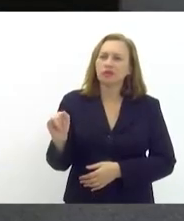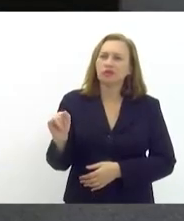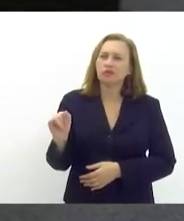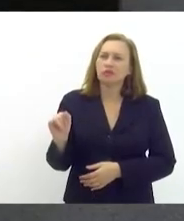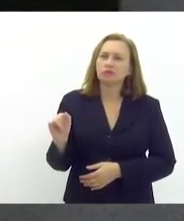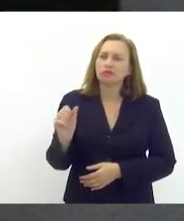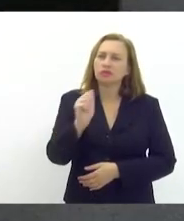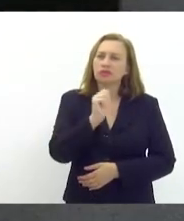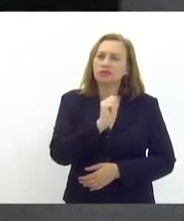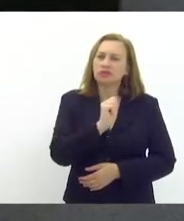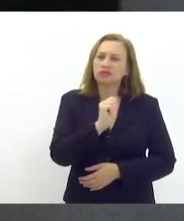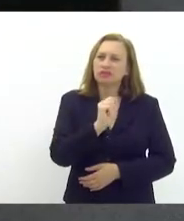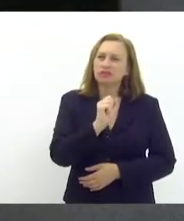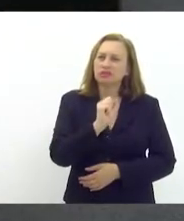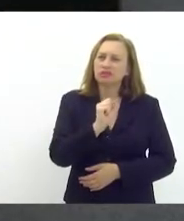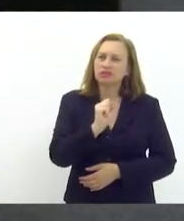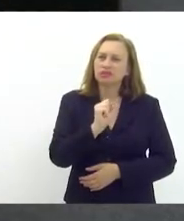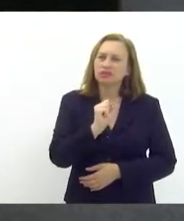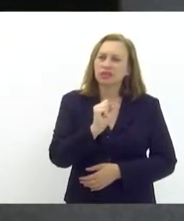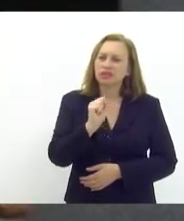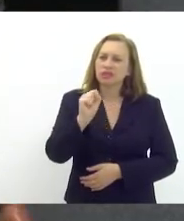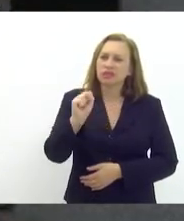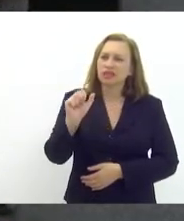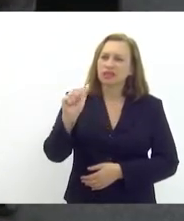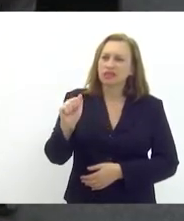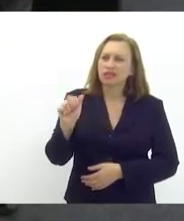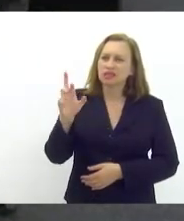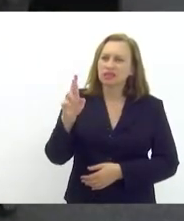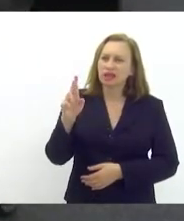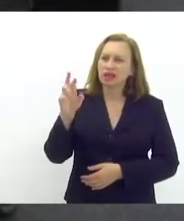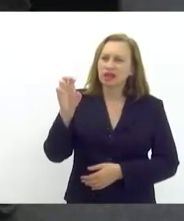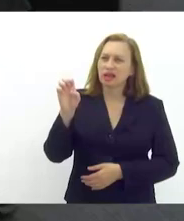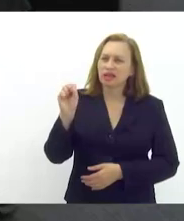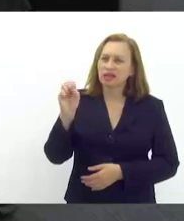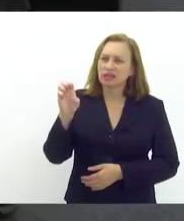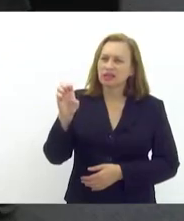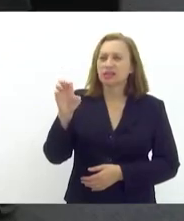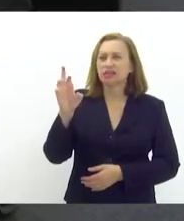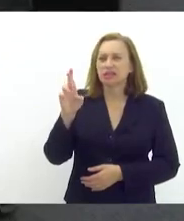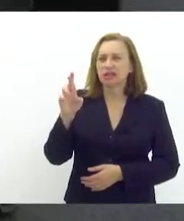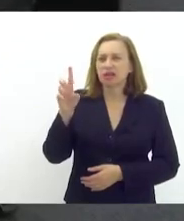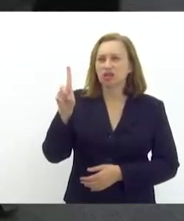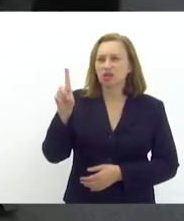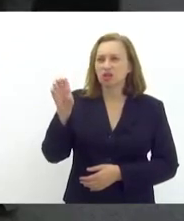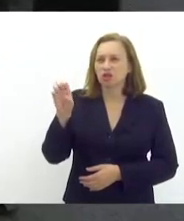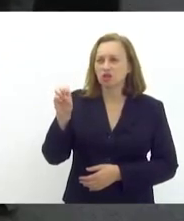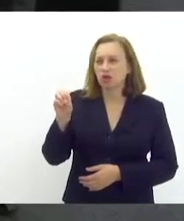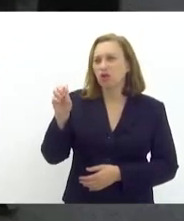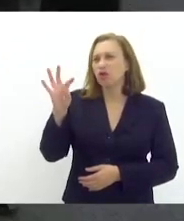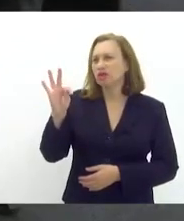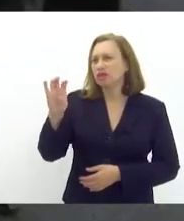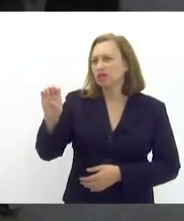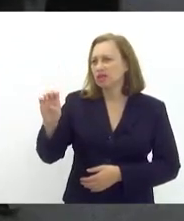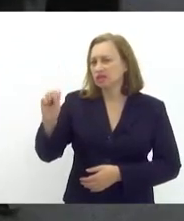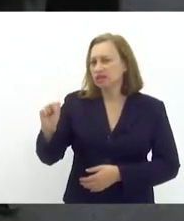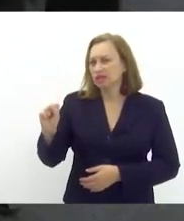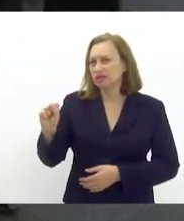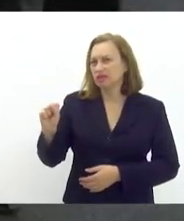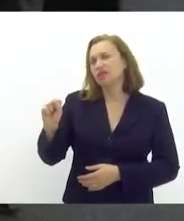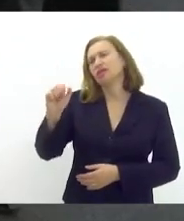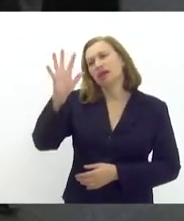dos sacerdotes e sacerdotisas de matriz africana Fundamental e importante eu gostaria